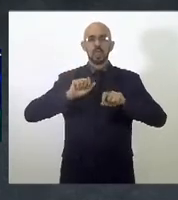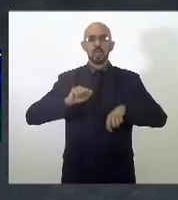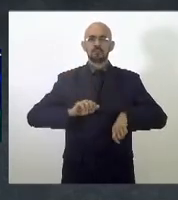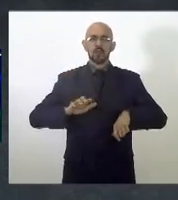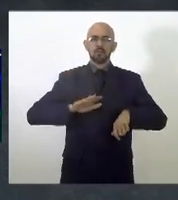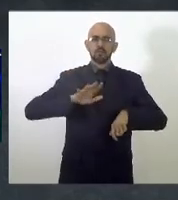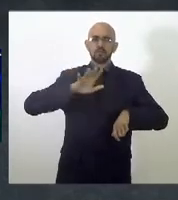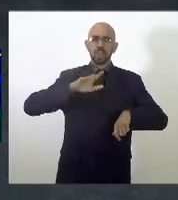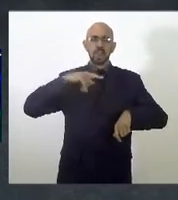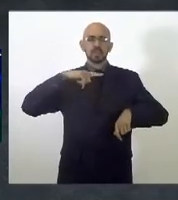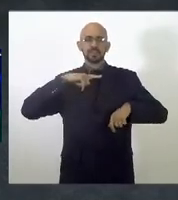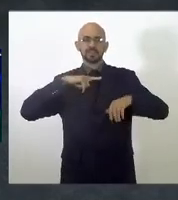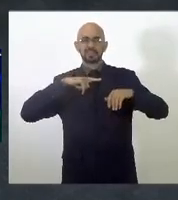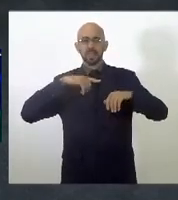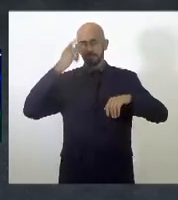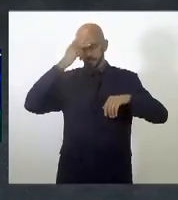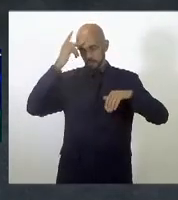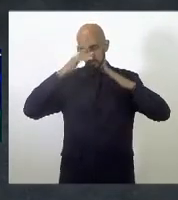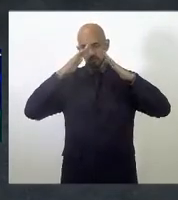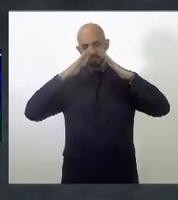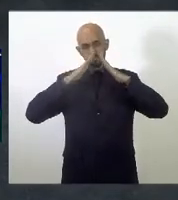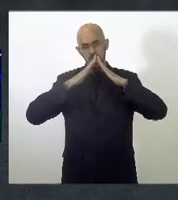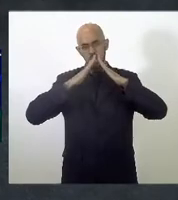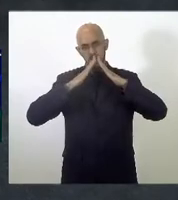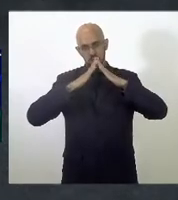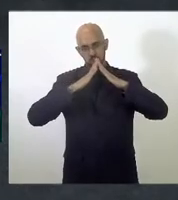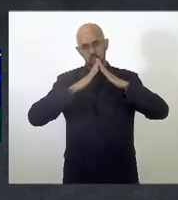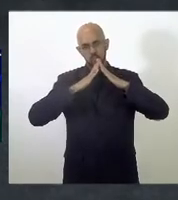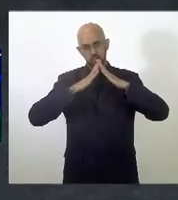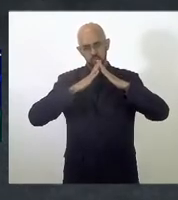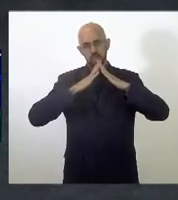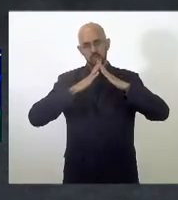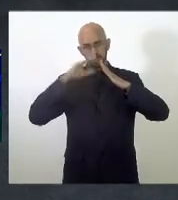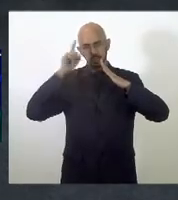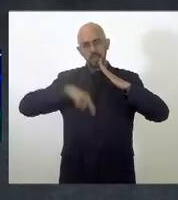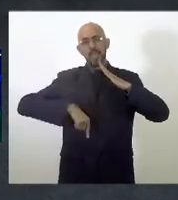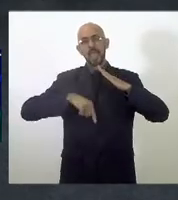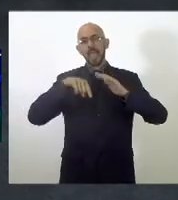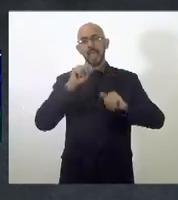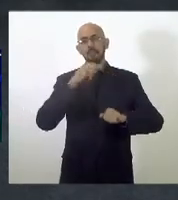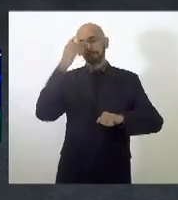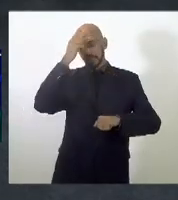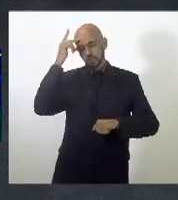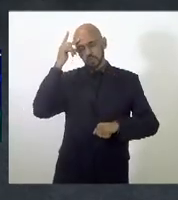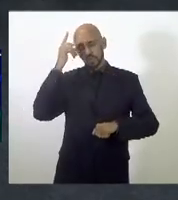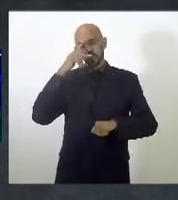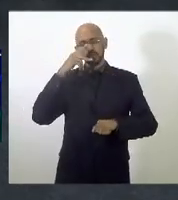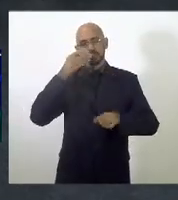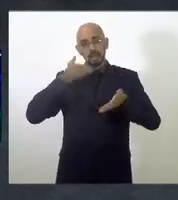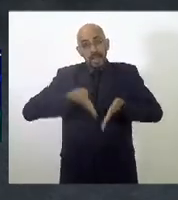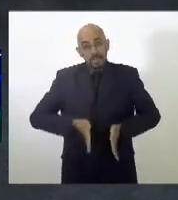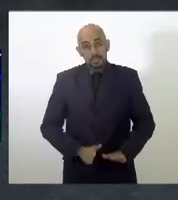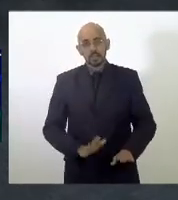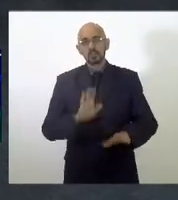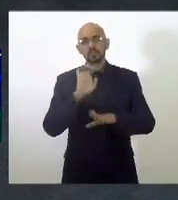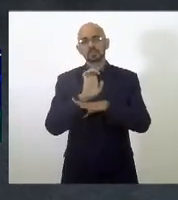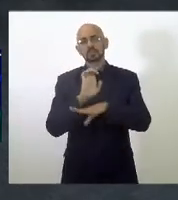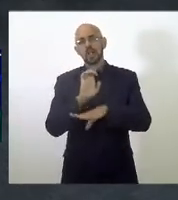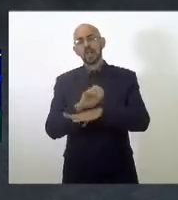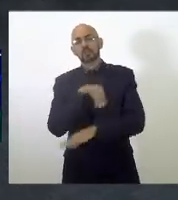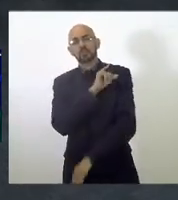de moradores dessa cidade. São fluminenses, cariocas, que vivem, trabalham,